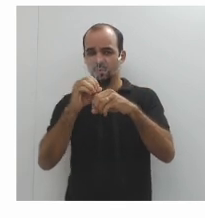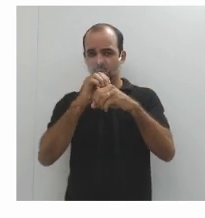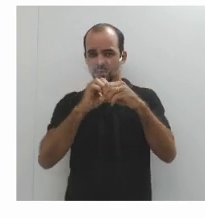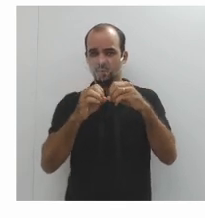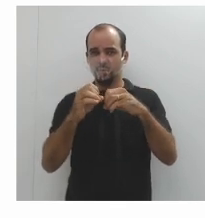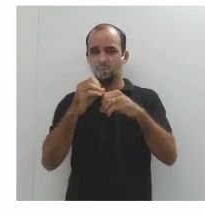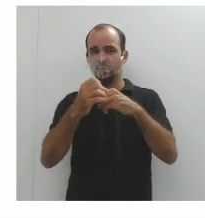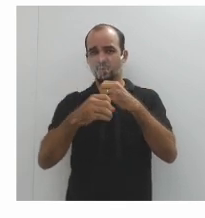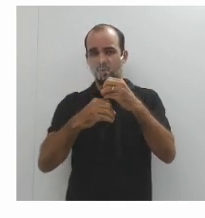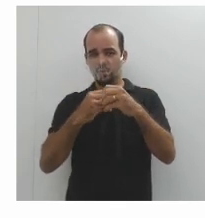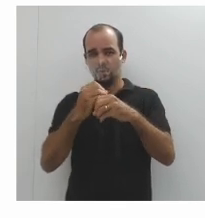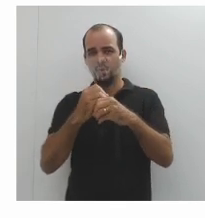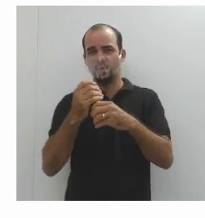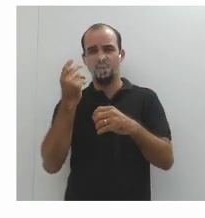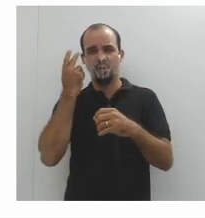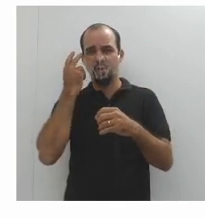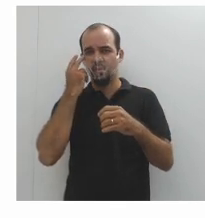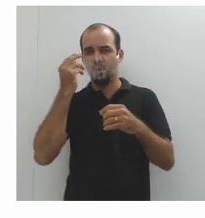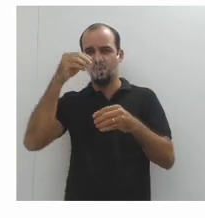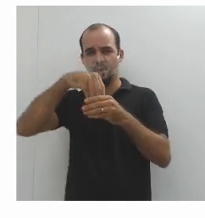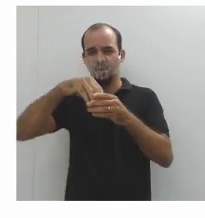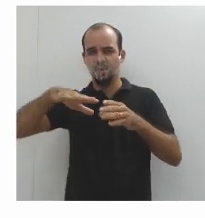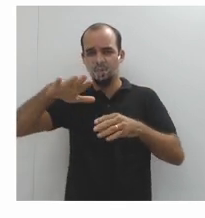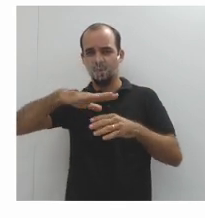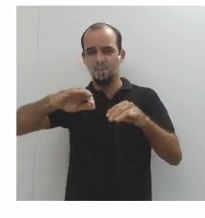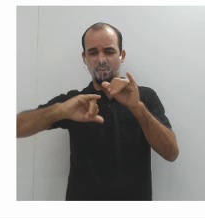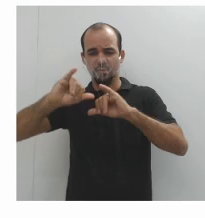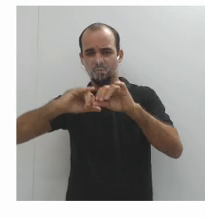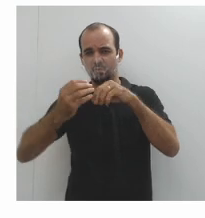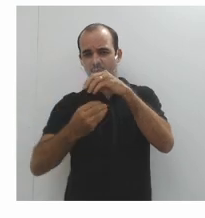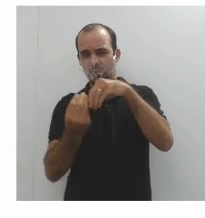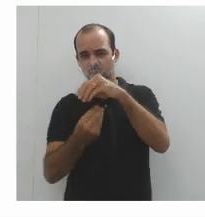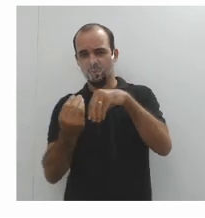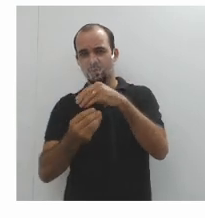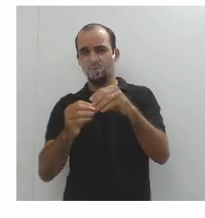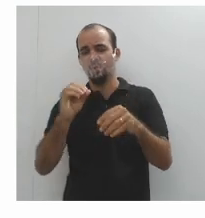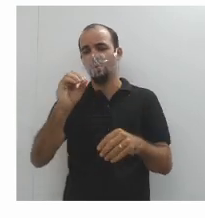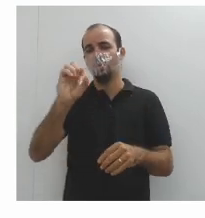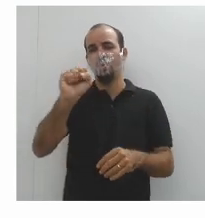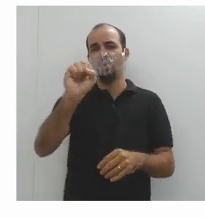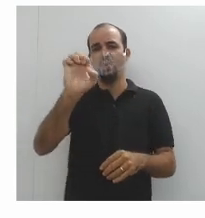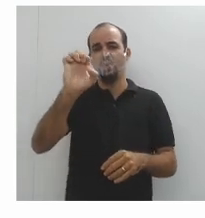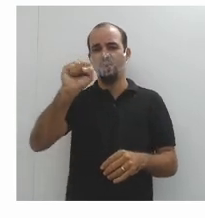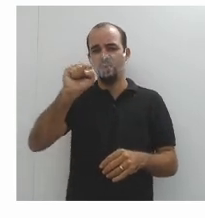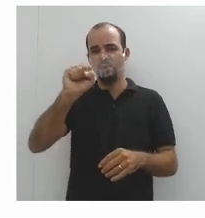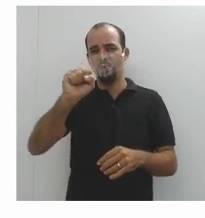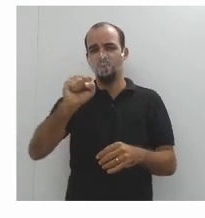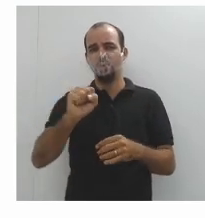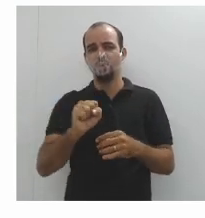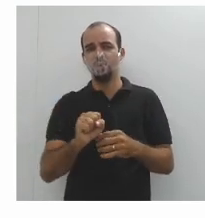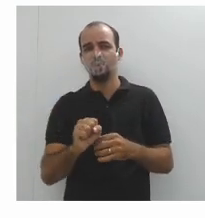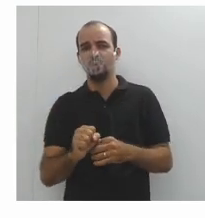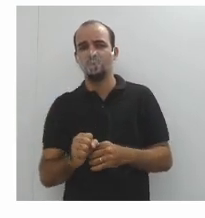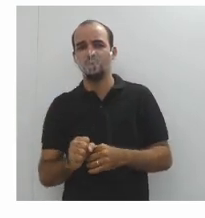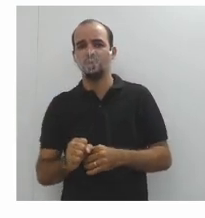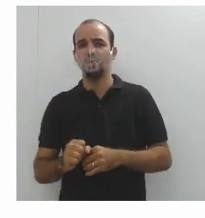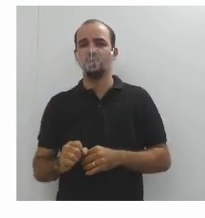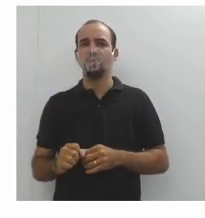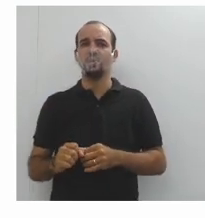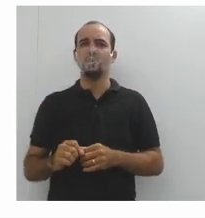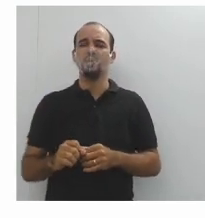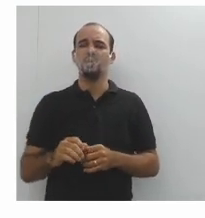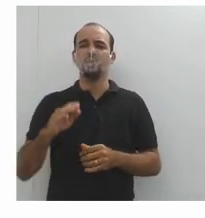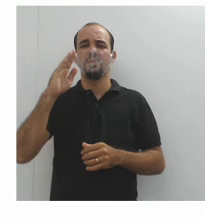comum acontecer com as oses, tá bom? Quais são os nossos principais glicídios,